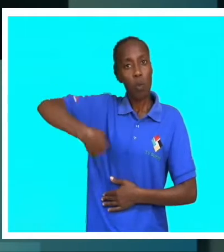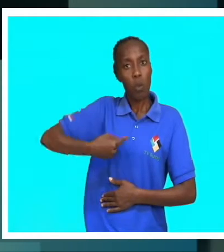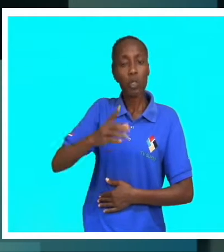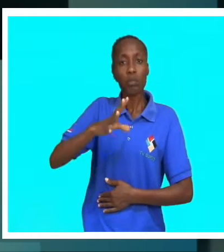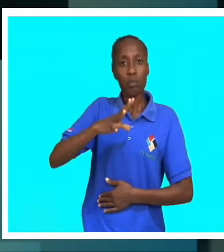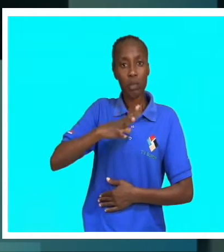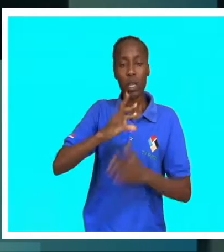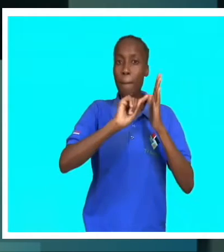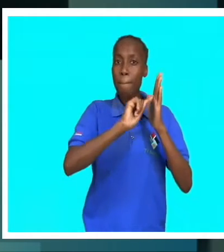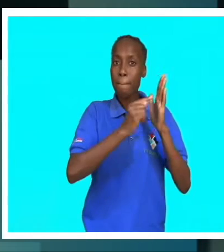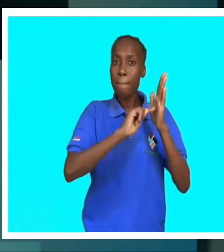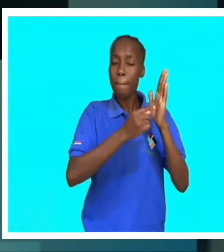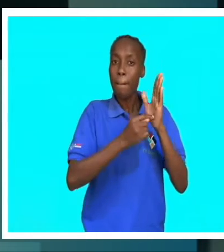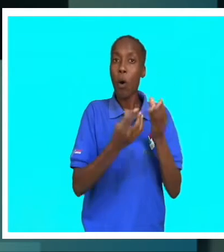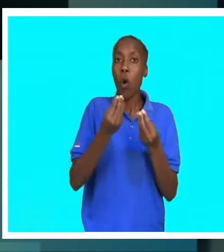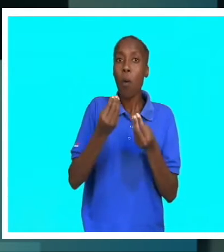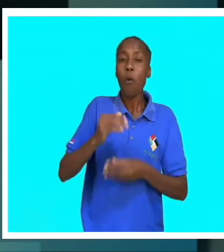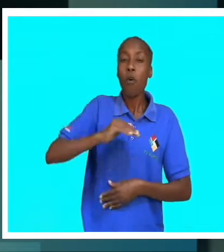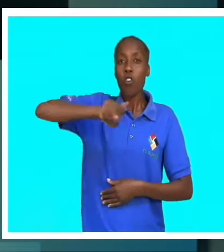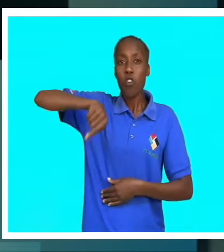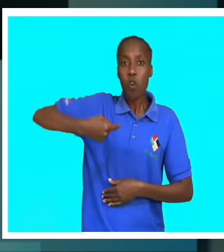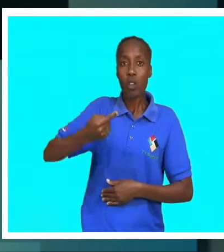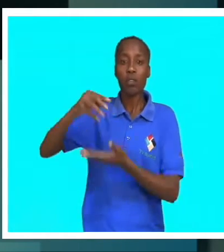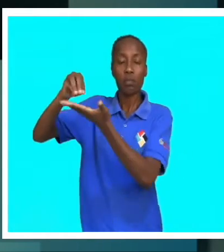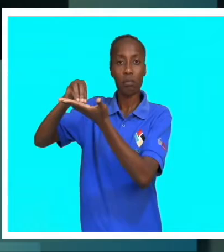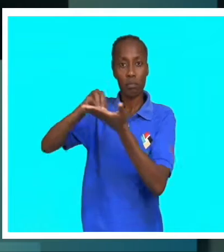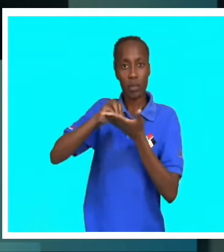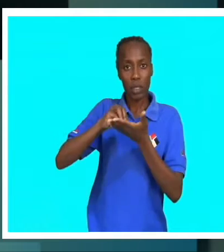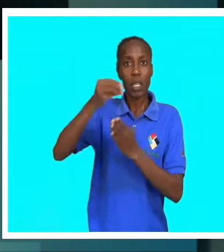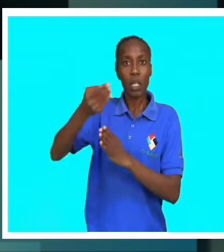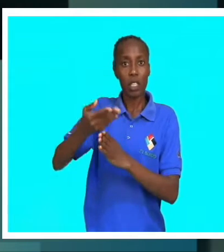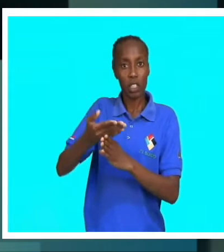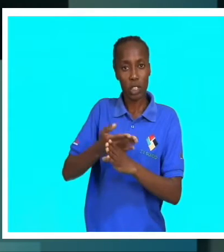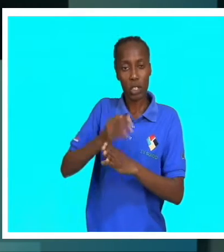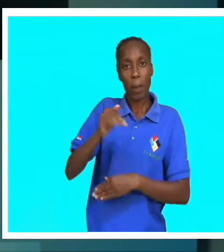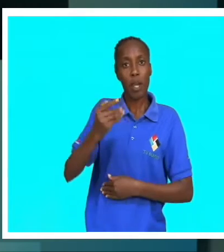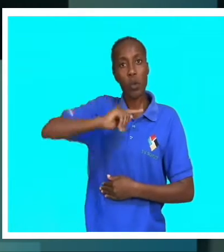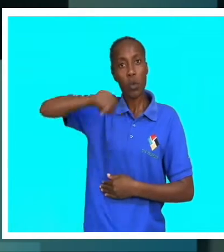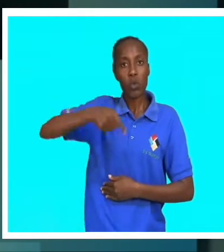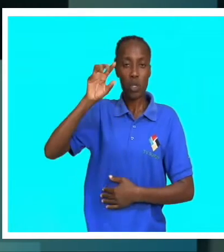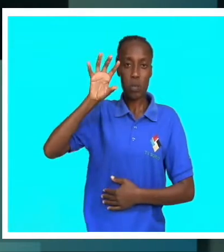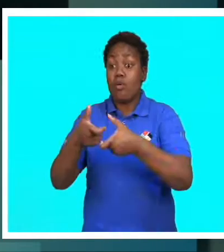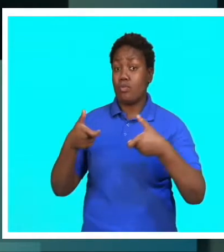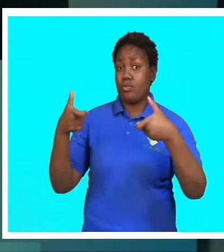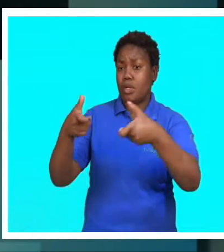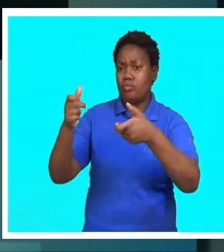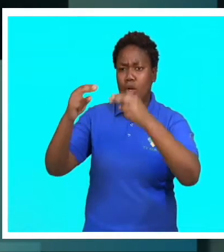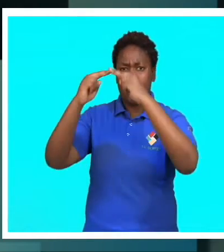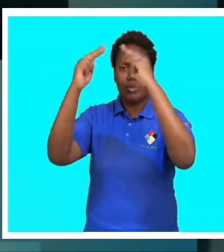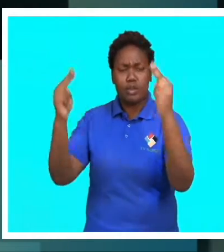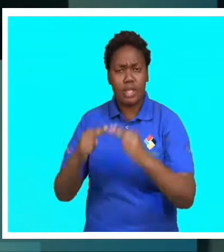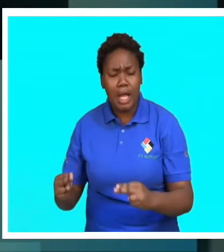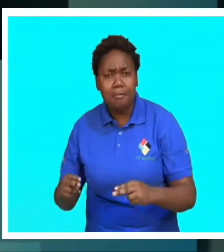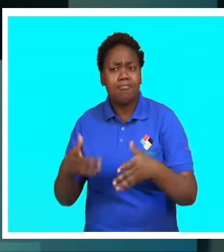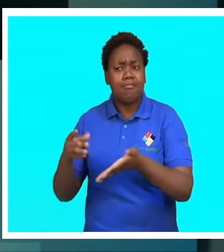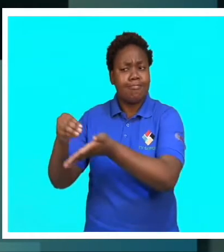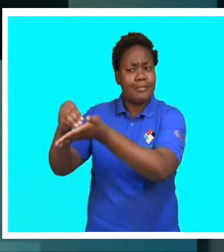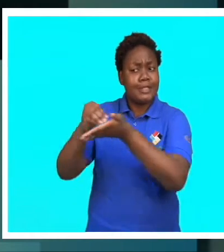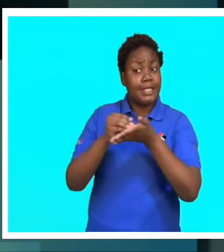E, tendo em conta as recomendações, como é que nós vamos trazer as experiências para o nosso país. As associações que